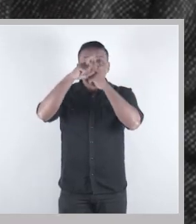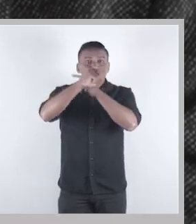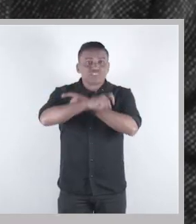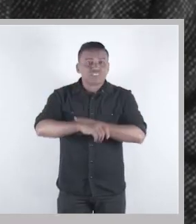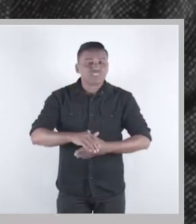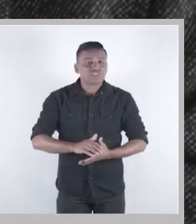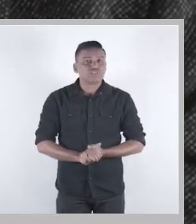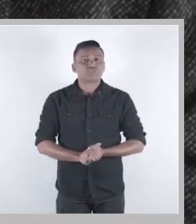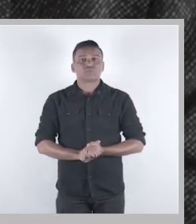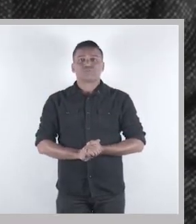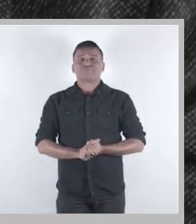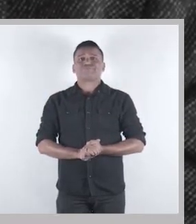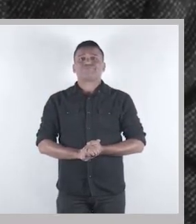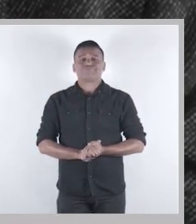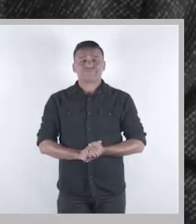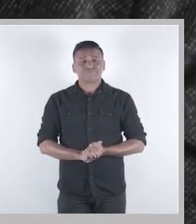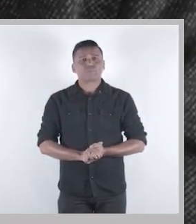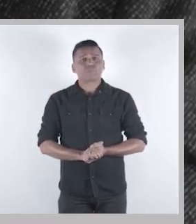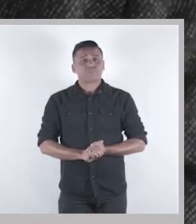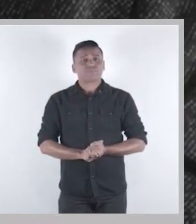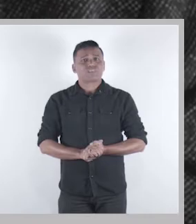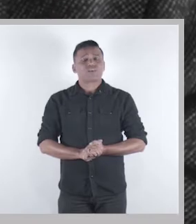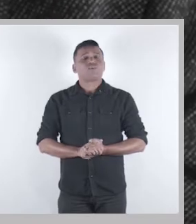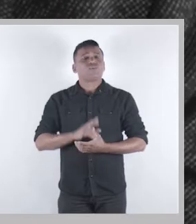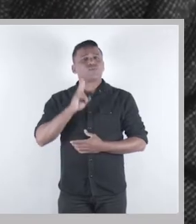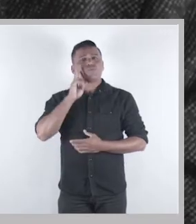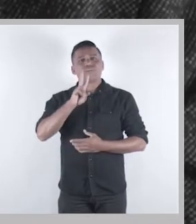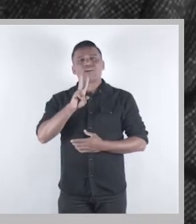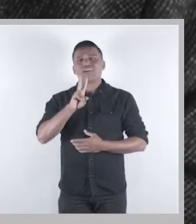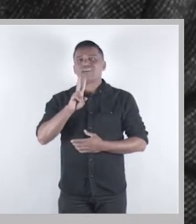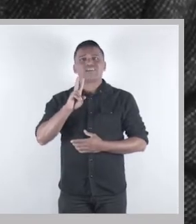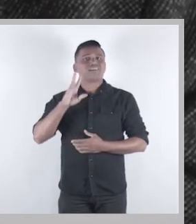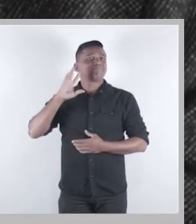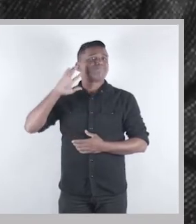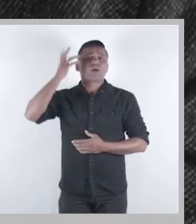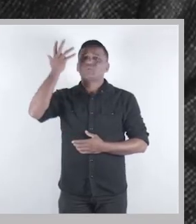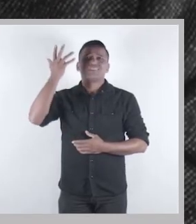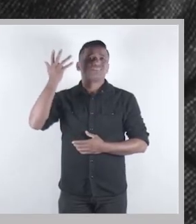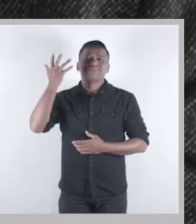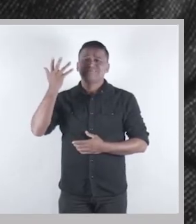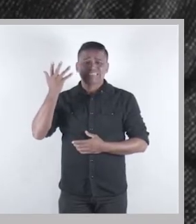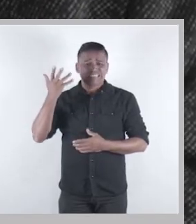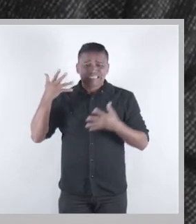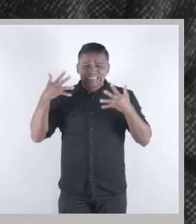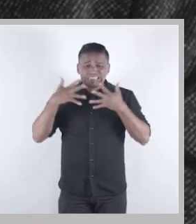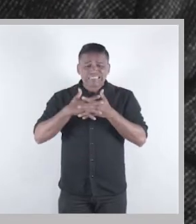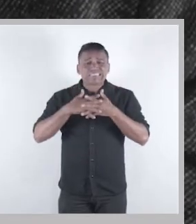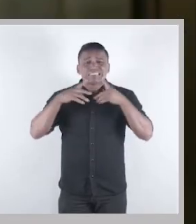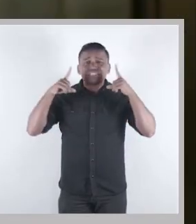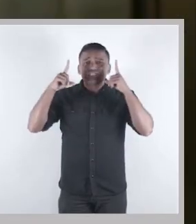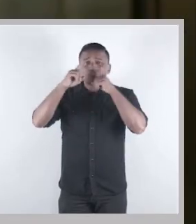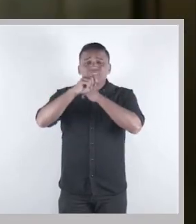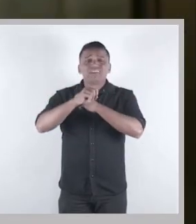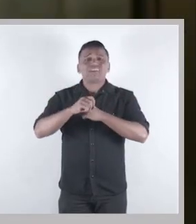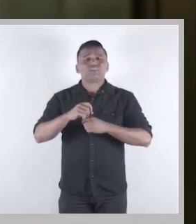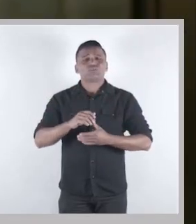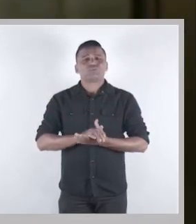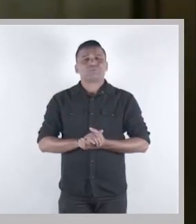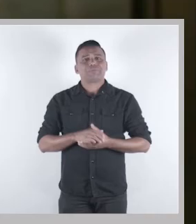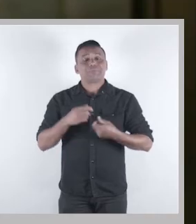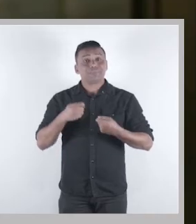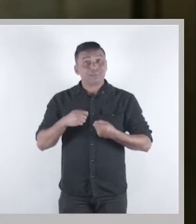é muito complicada mas que a gente tem que ter esperança de que isso pode hoje mudar né E